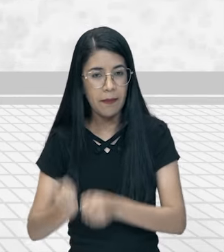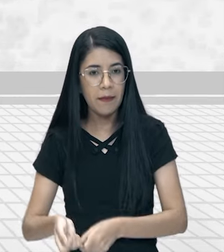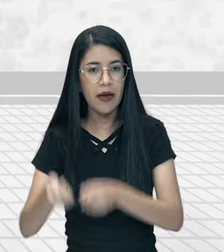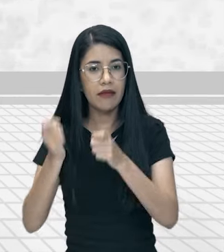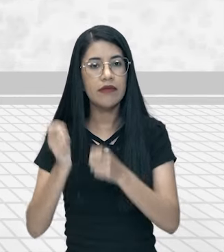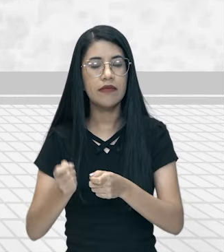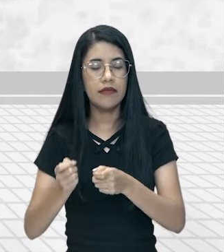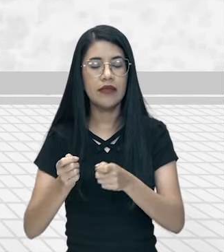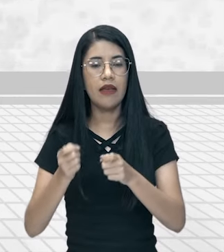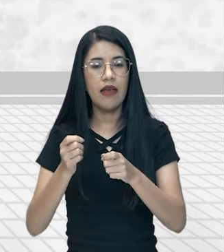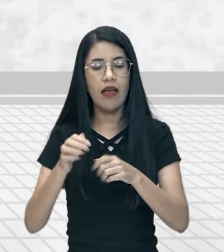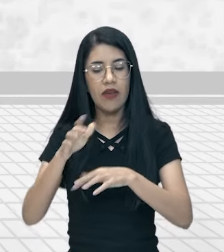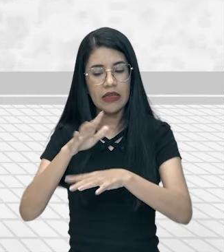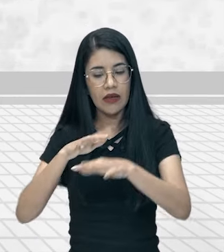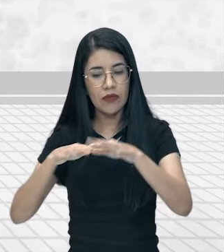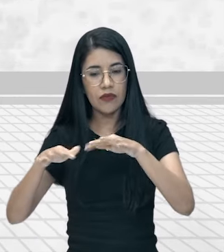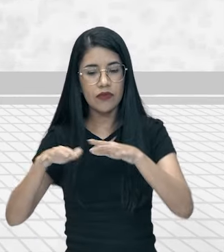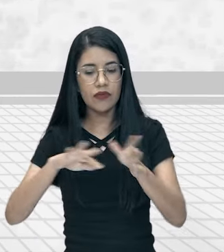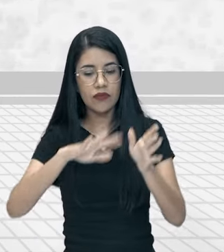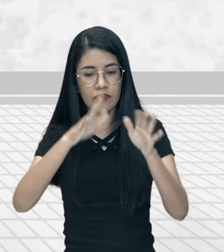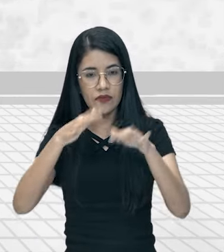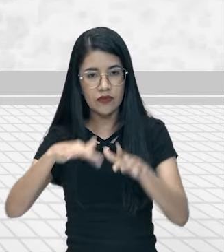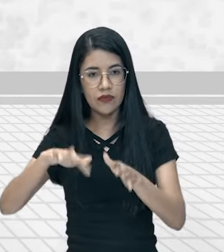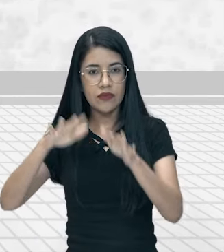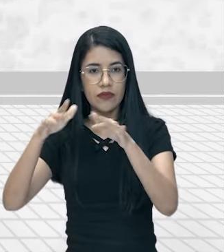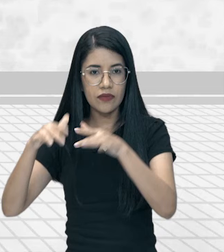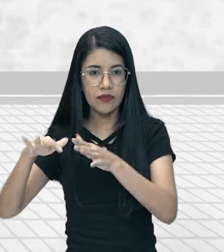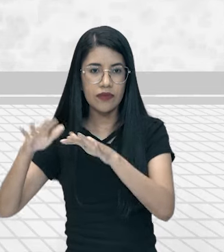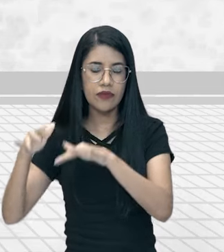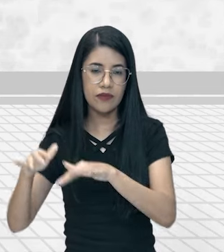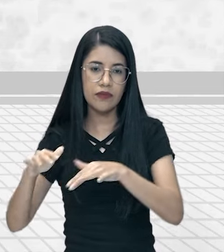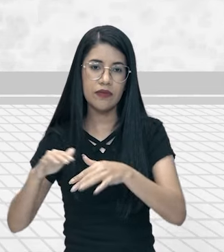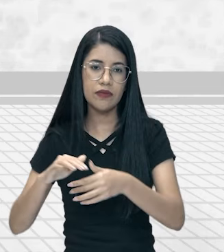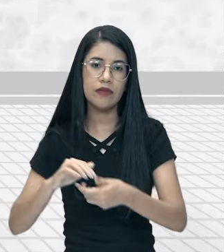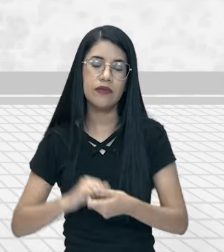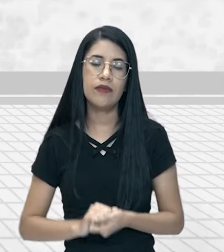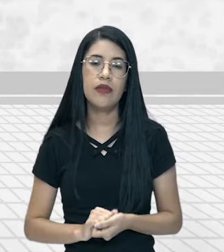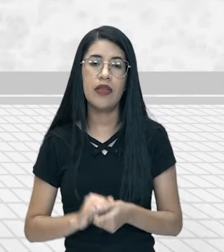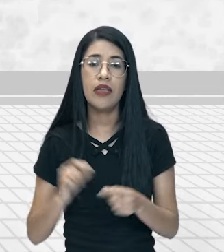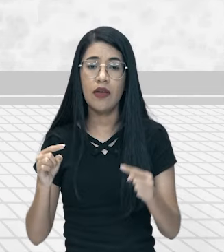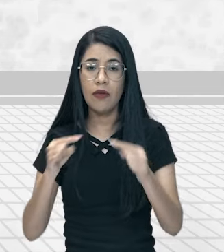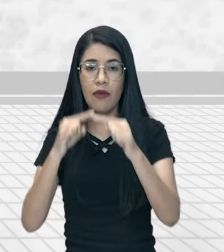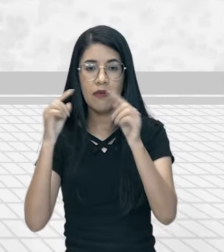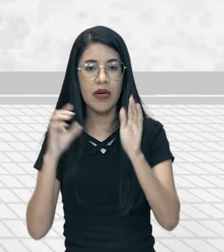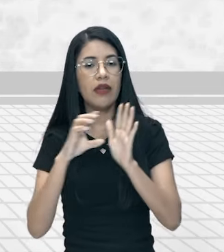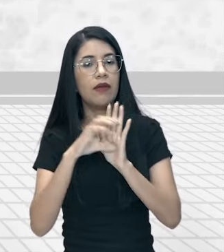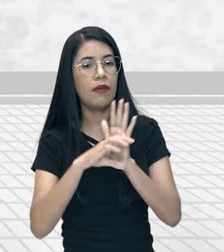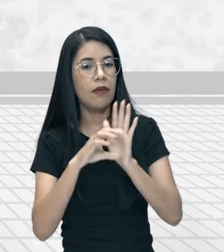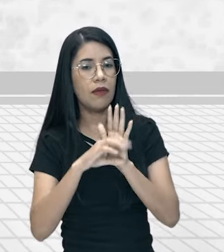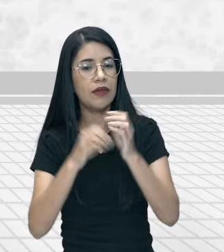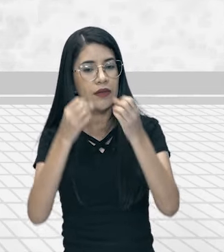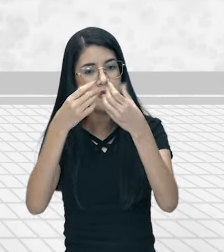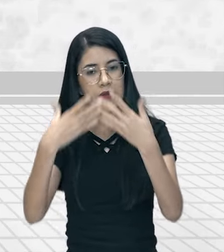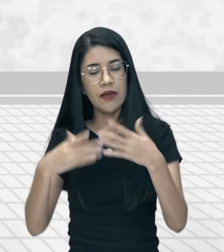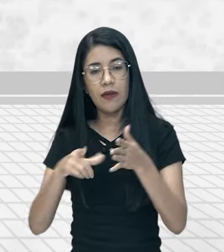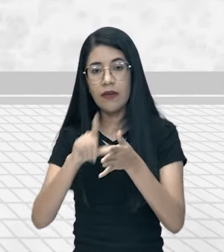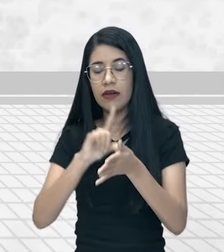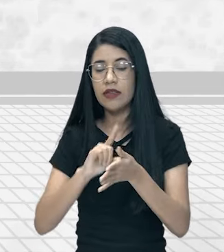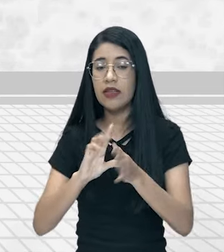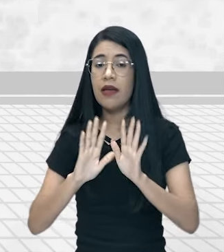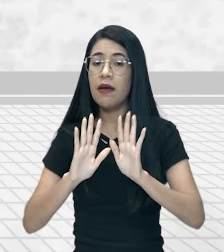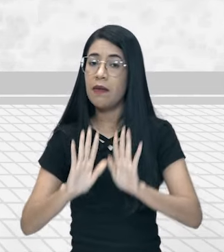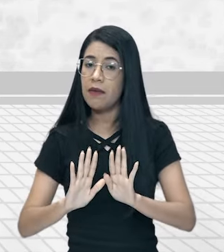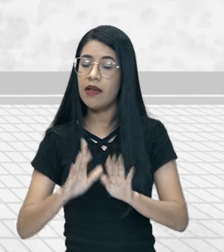uma perturbação que logo remete aí à nossa definição. Claro que para você